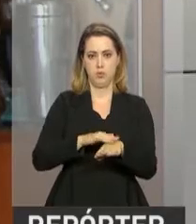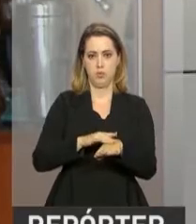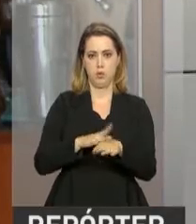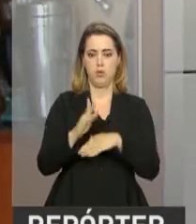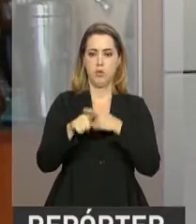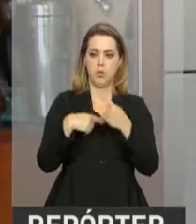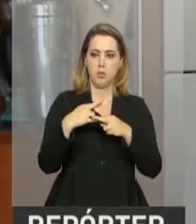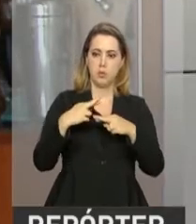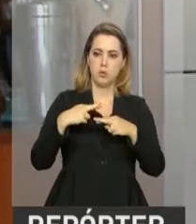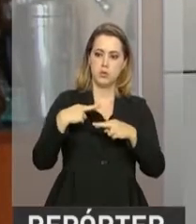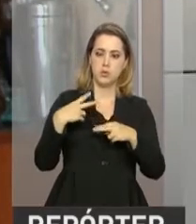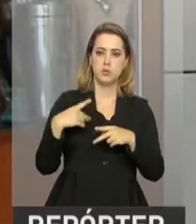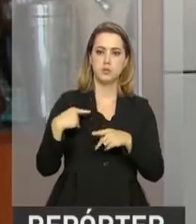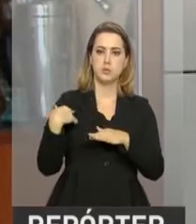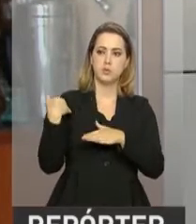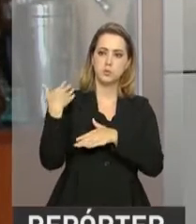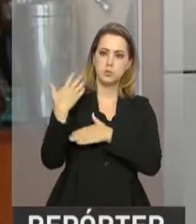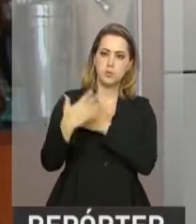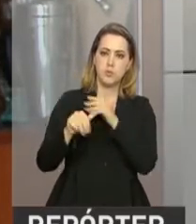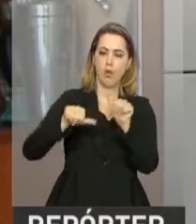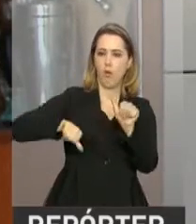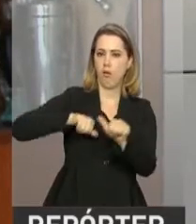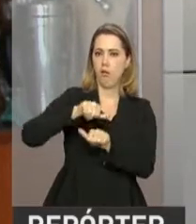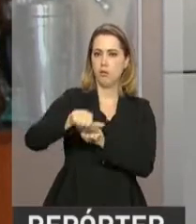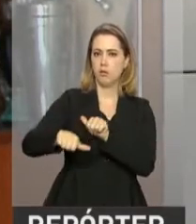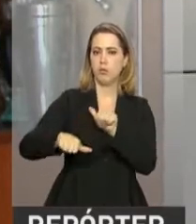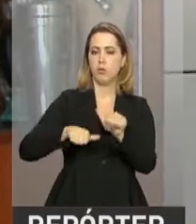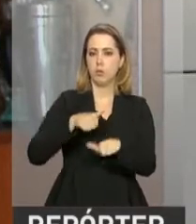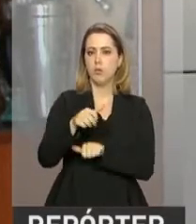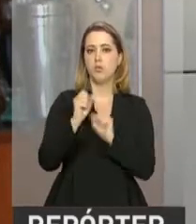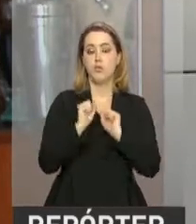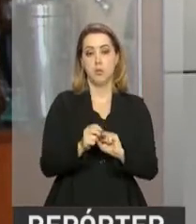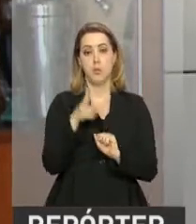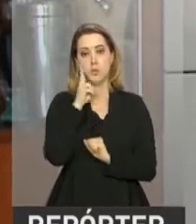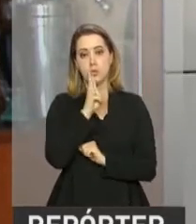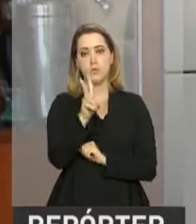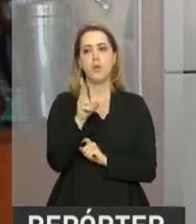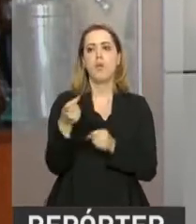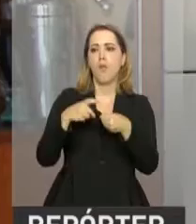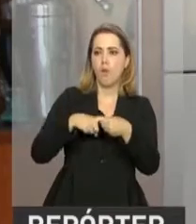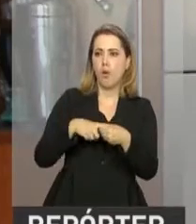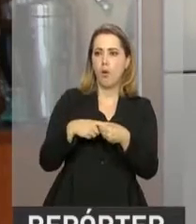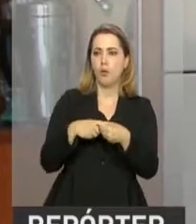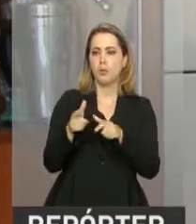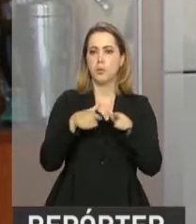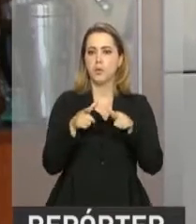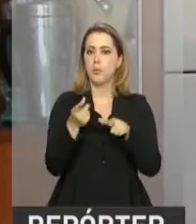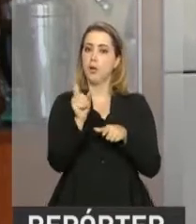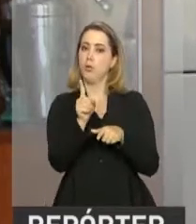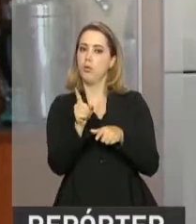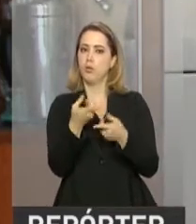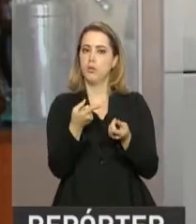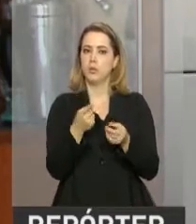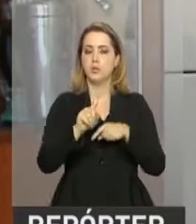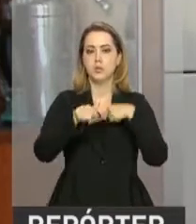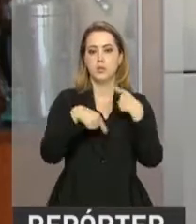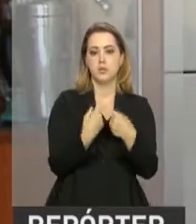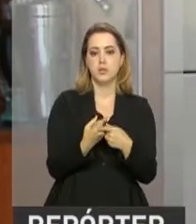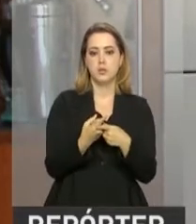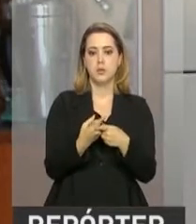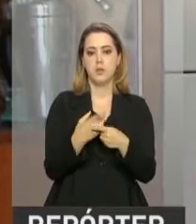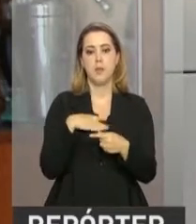das experiências médicas mas ele renova não vejo a capacidade ou não na moral né e daí eu voltei eu